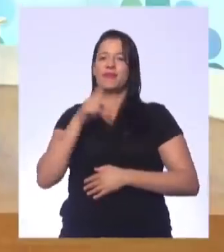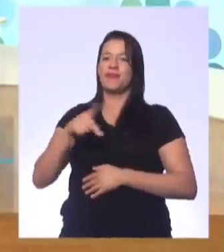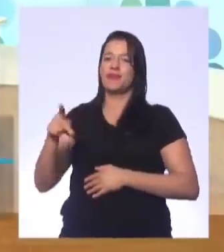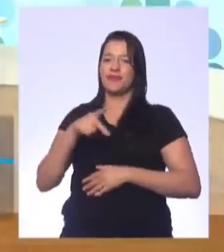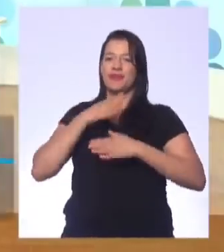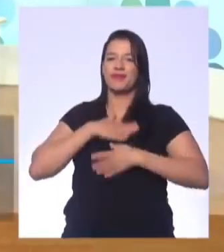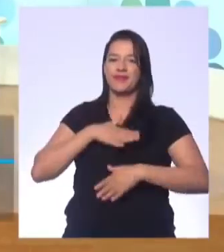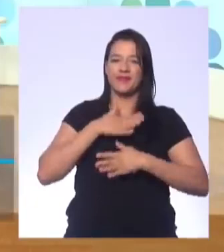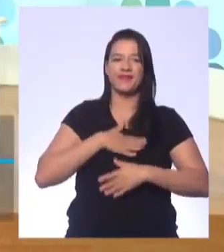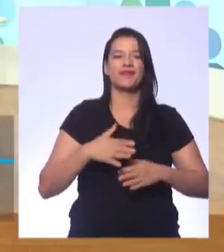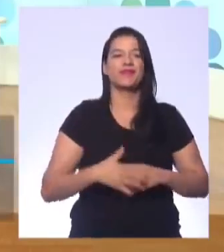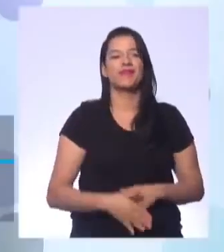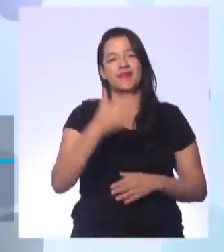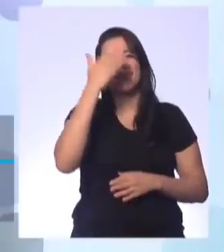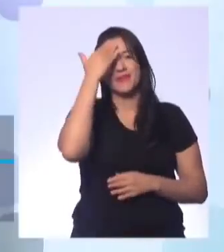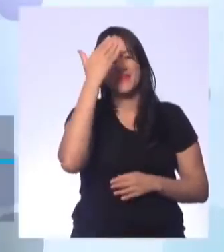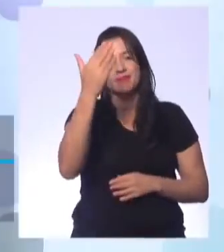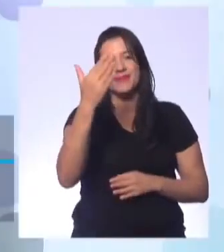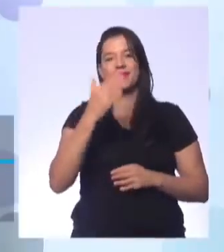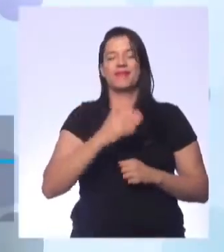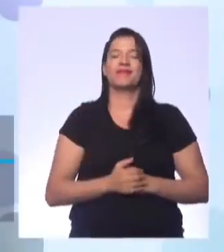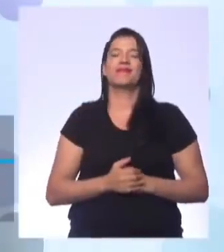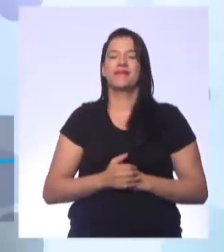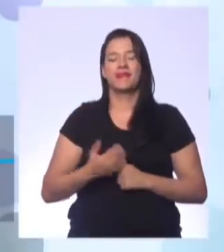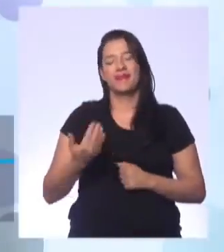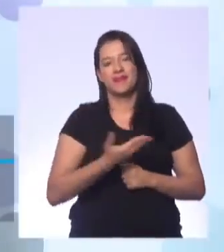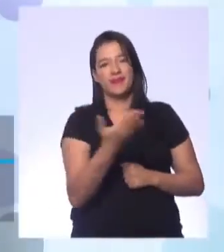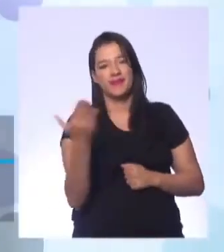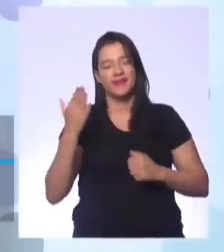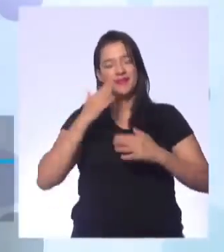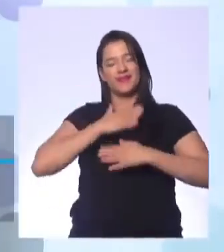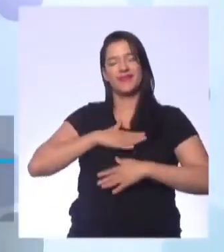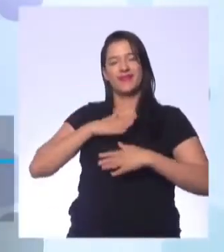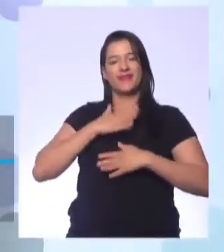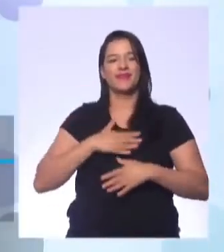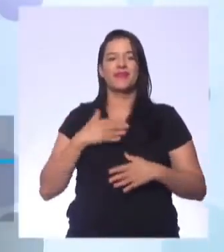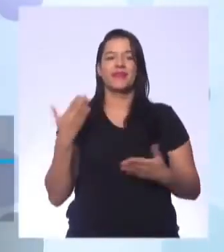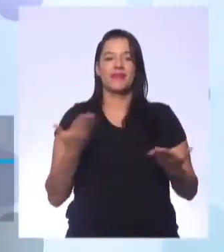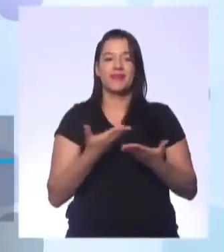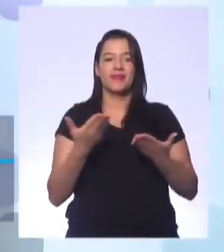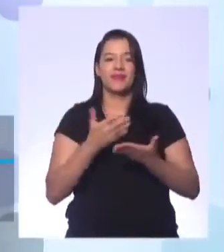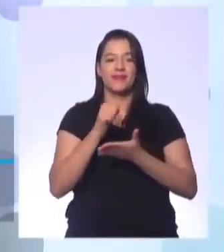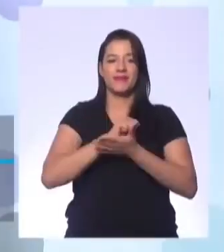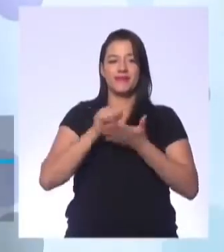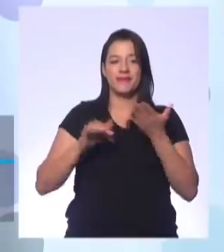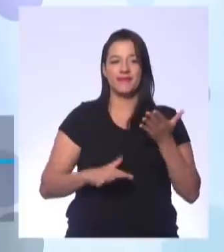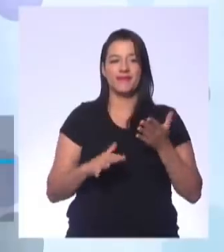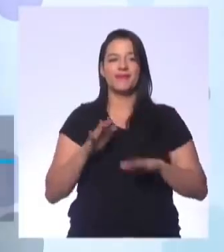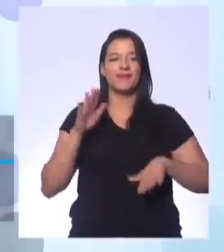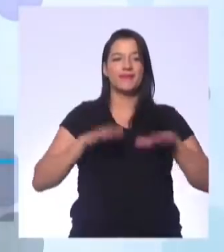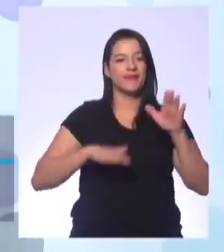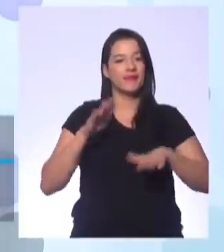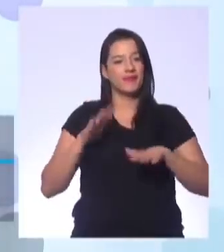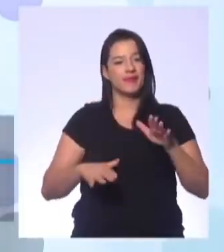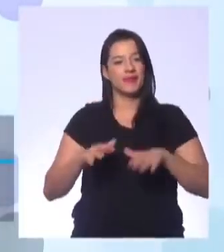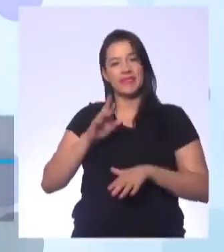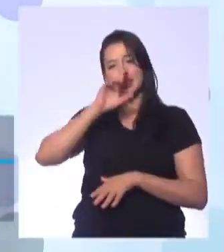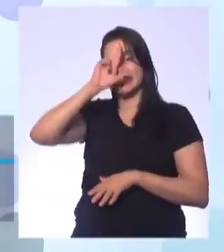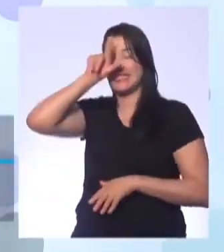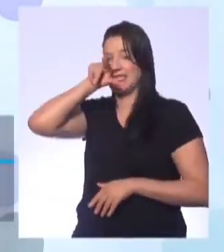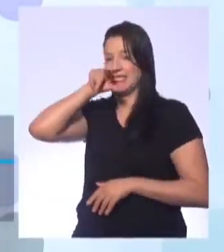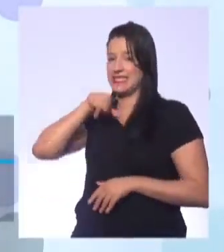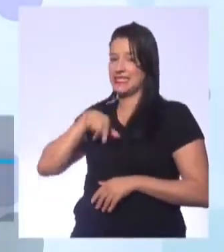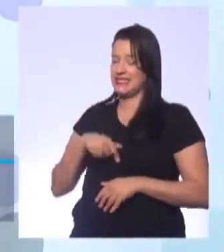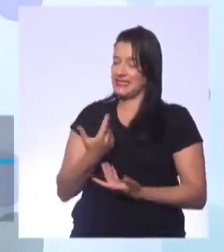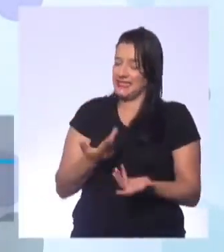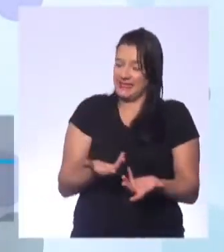Obrigado ele era muito leve nessa atividade aí mor porque já pensou nenhum que a gente não